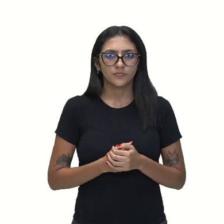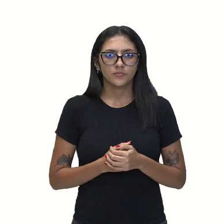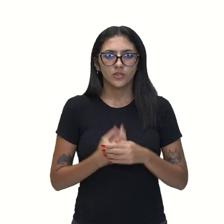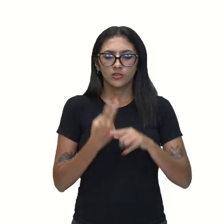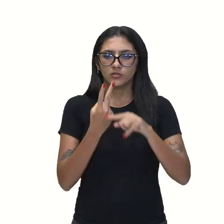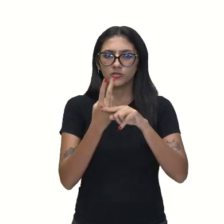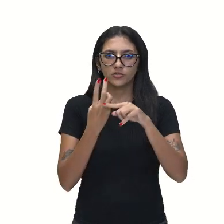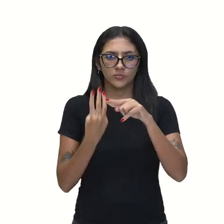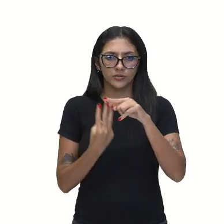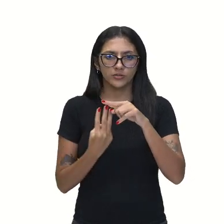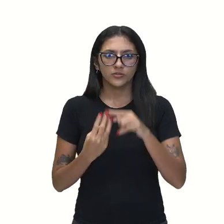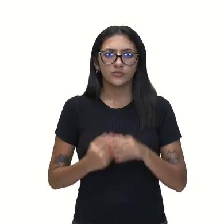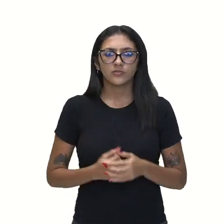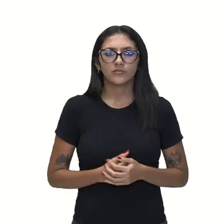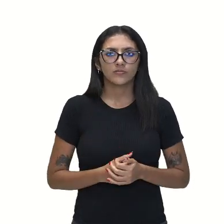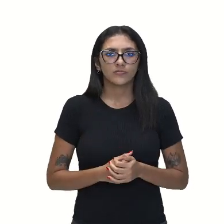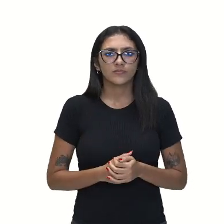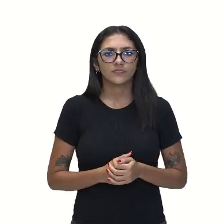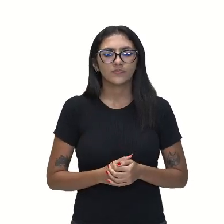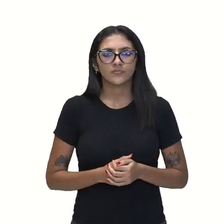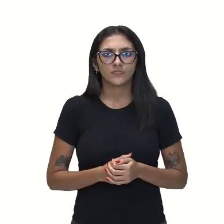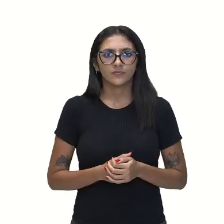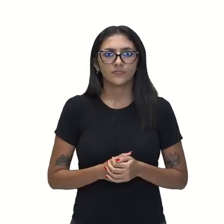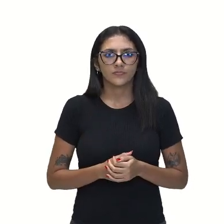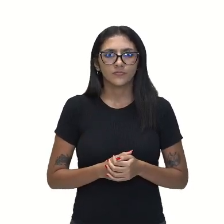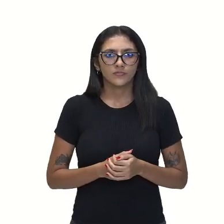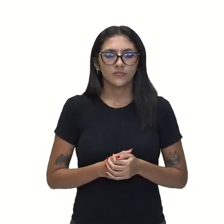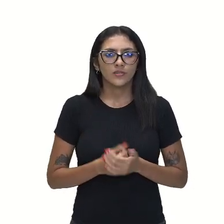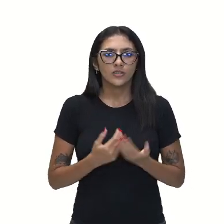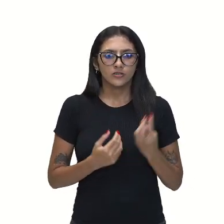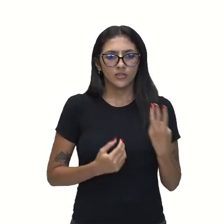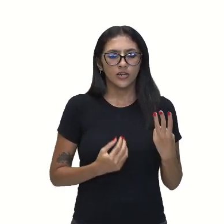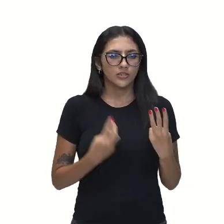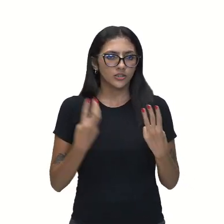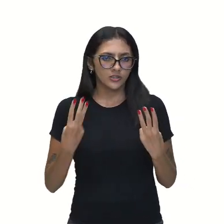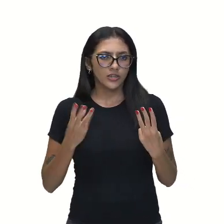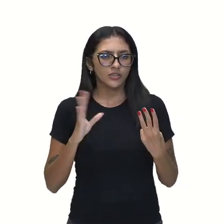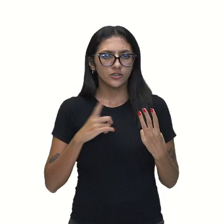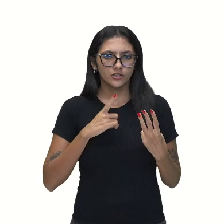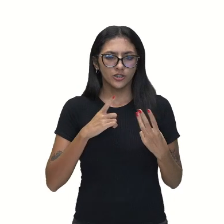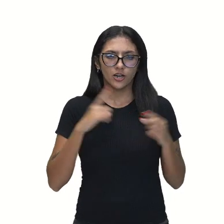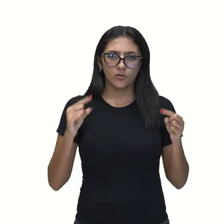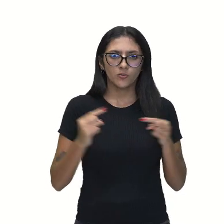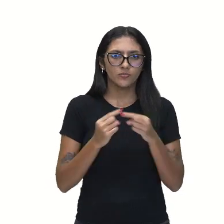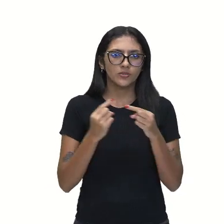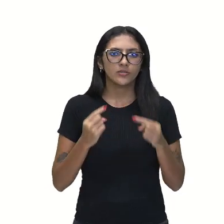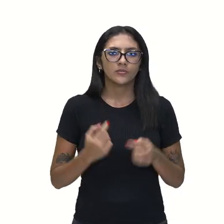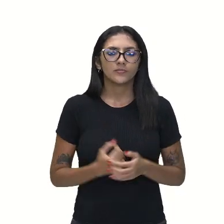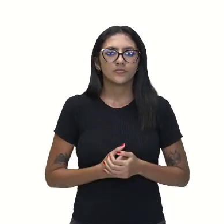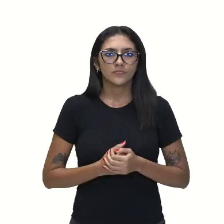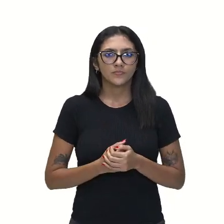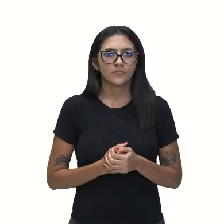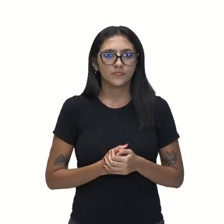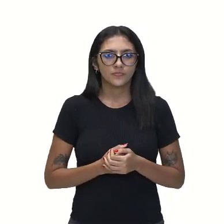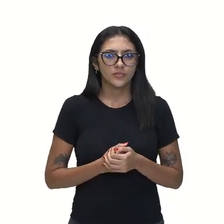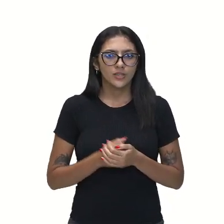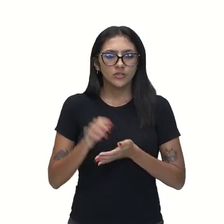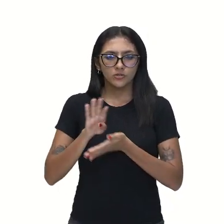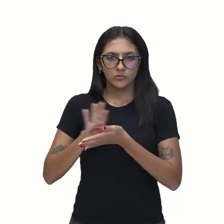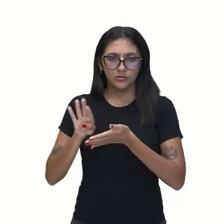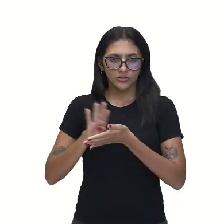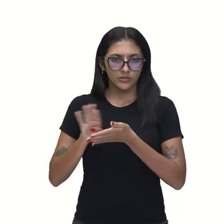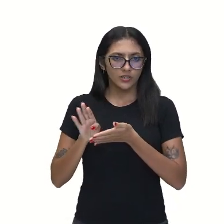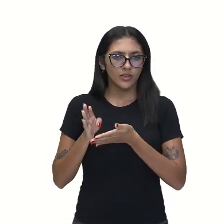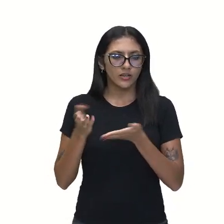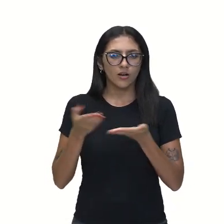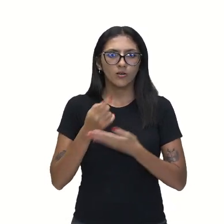3, 2/3. Bases iguais agora, né? Olha só, bases iguais. Desconsidero as bases e